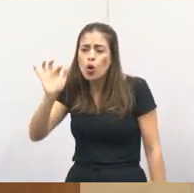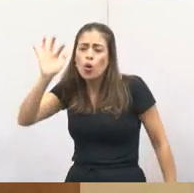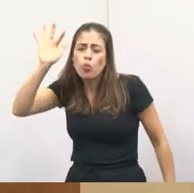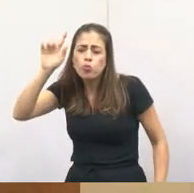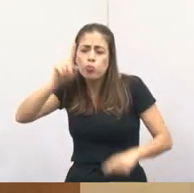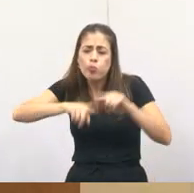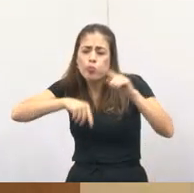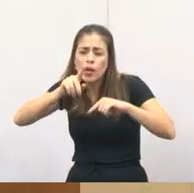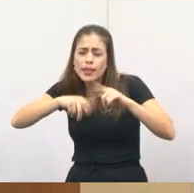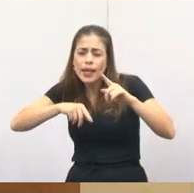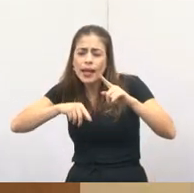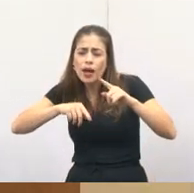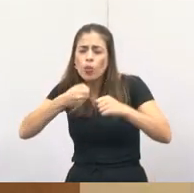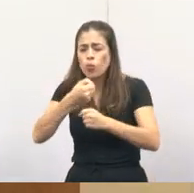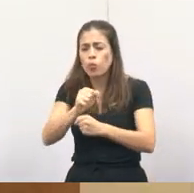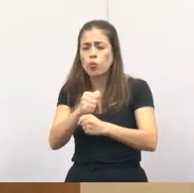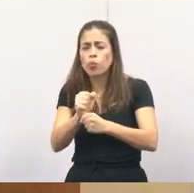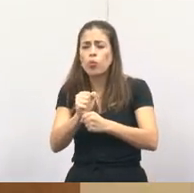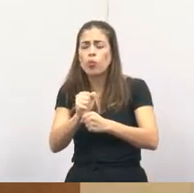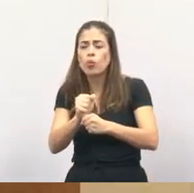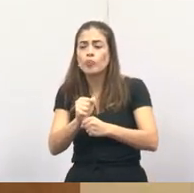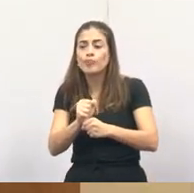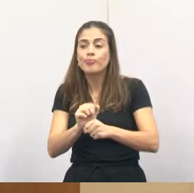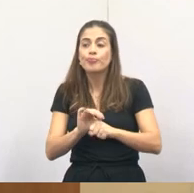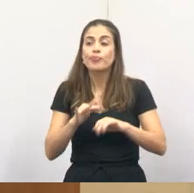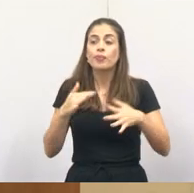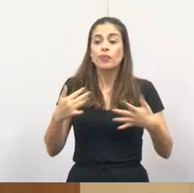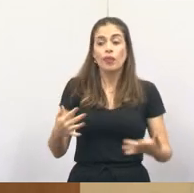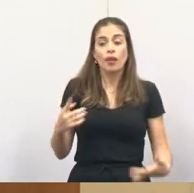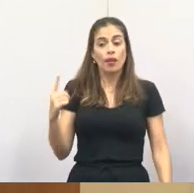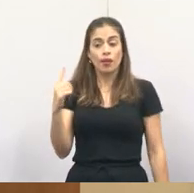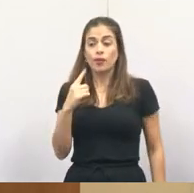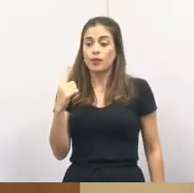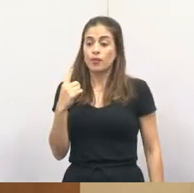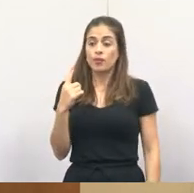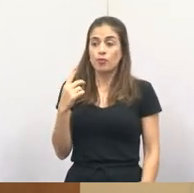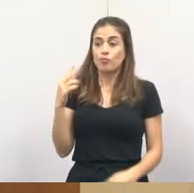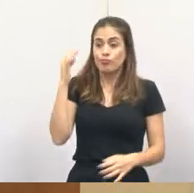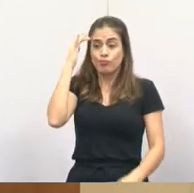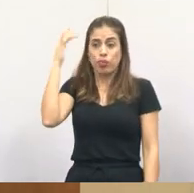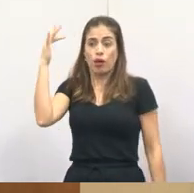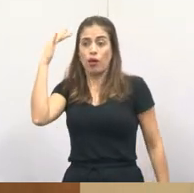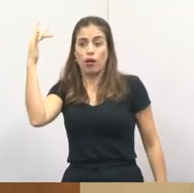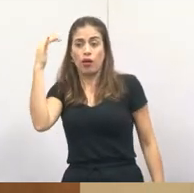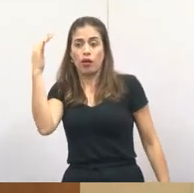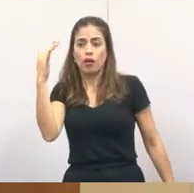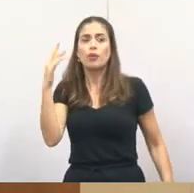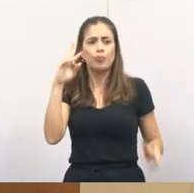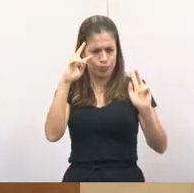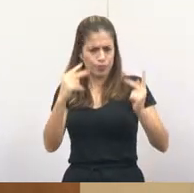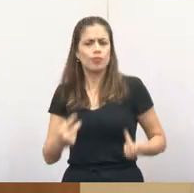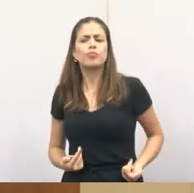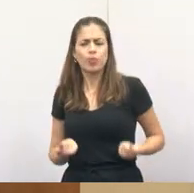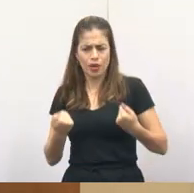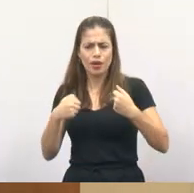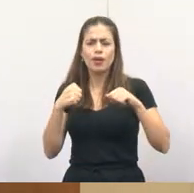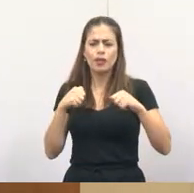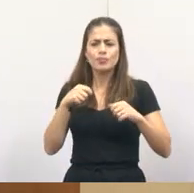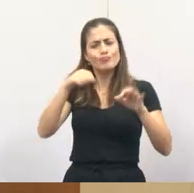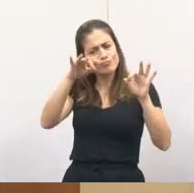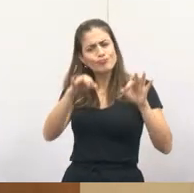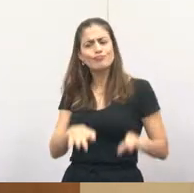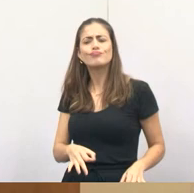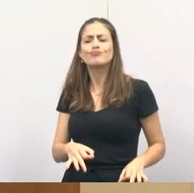do material de construção Ora eu não vivo alheio ao mundo eu tenho que reconhecer que de fato